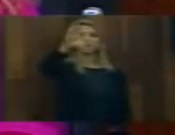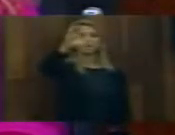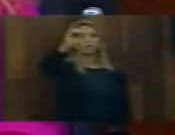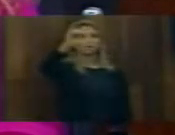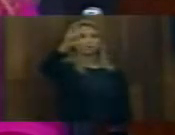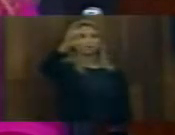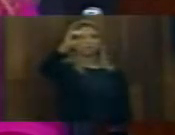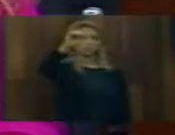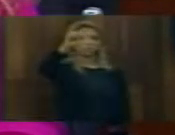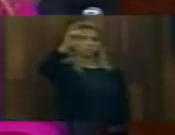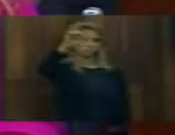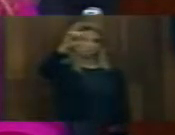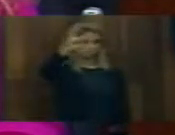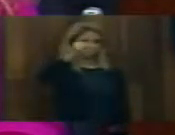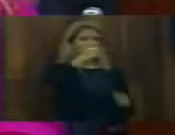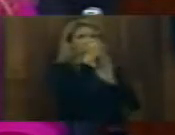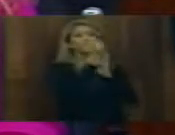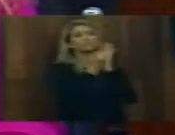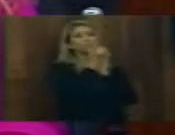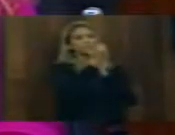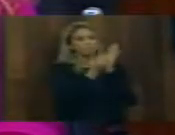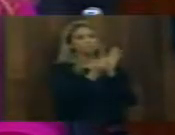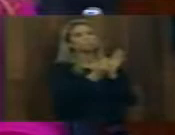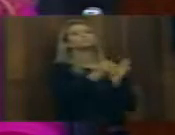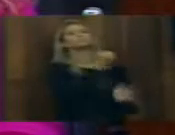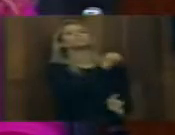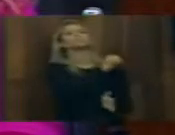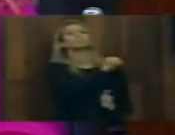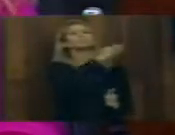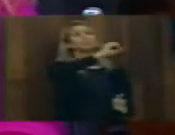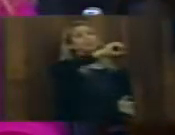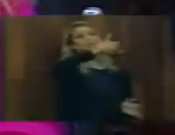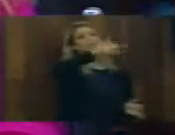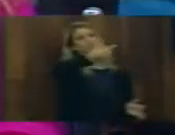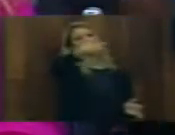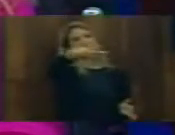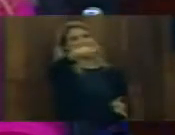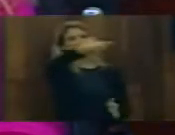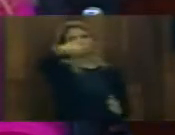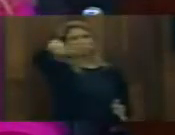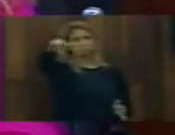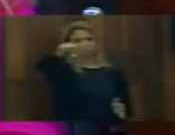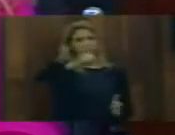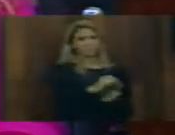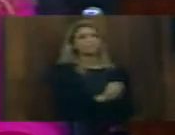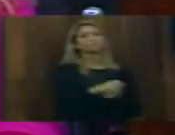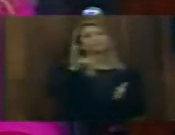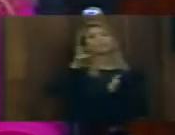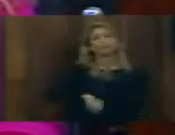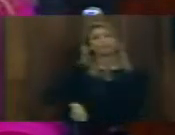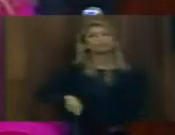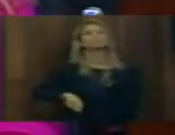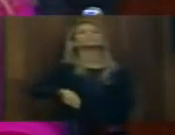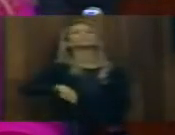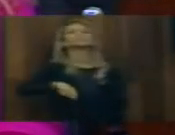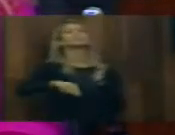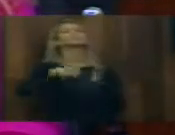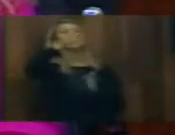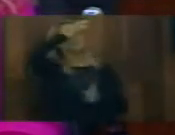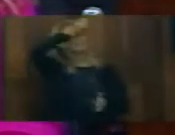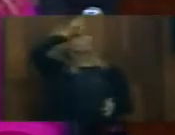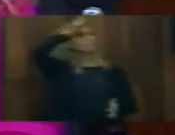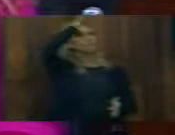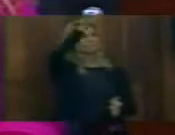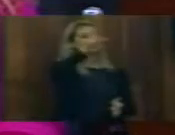GAPRE número 224/2019. Veto 0063/2019, Adriano Guilherme de Teves